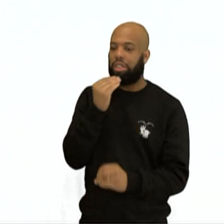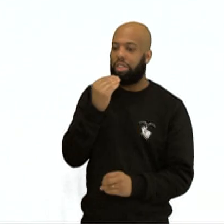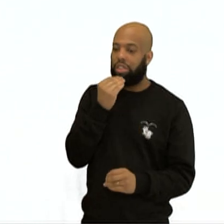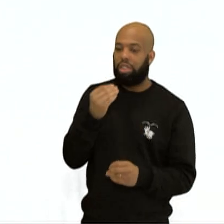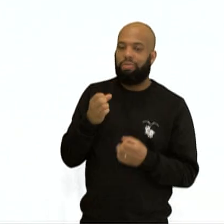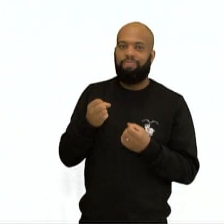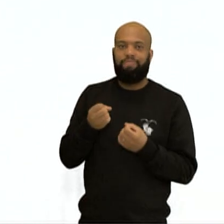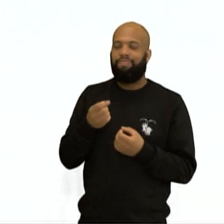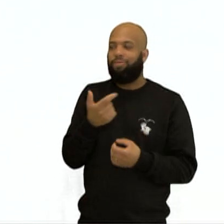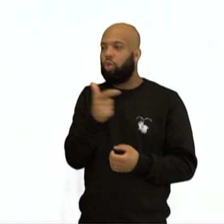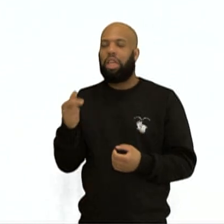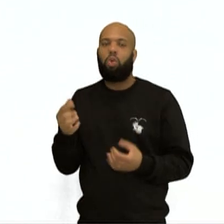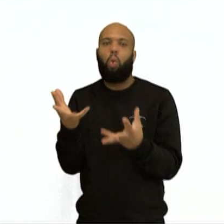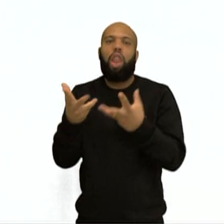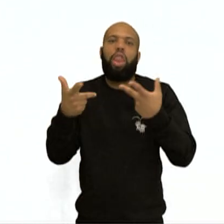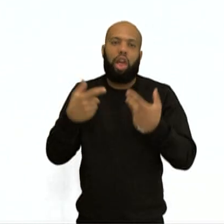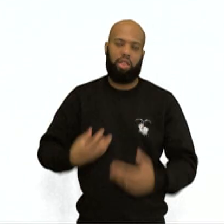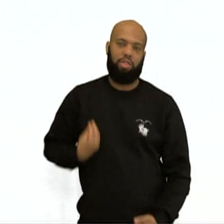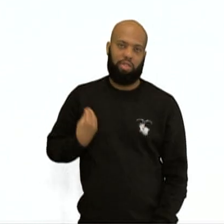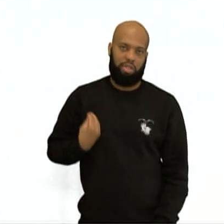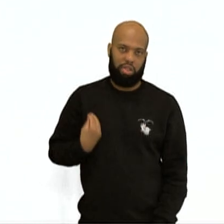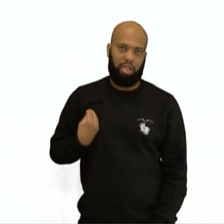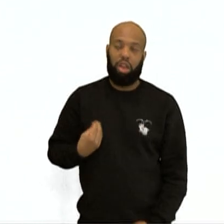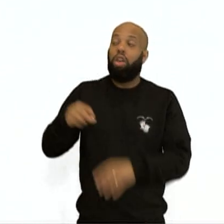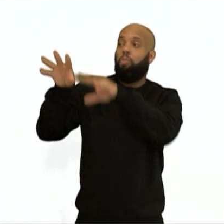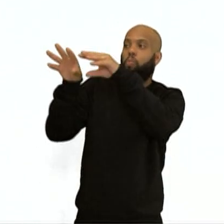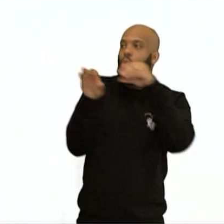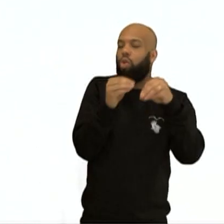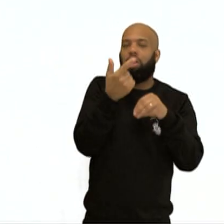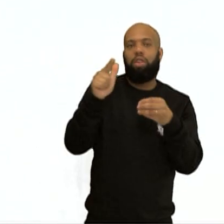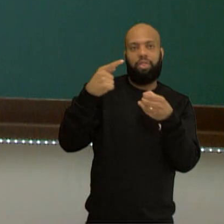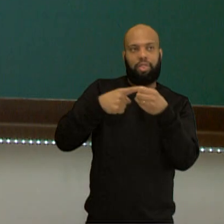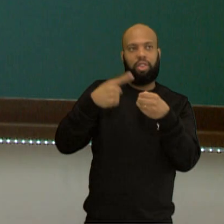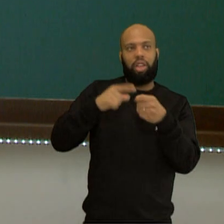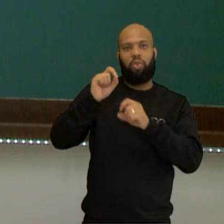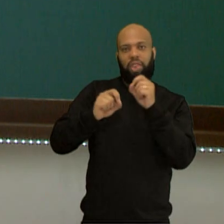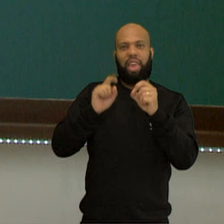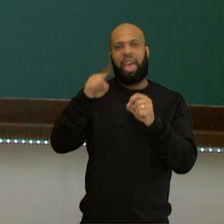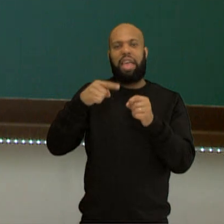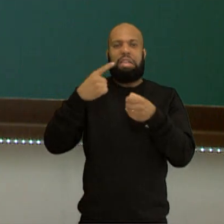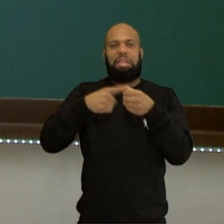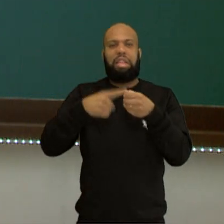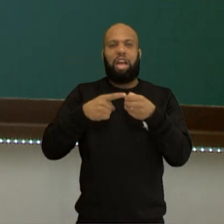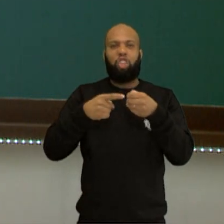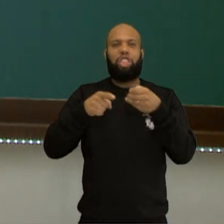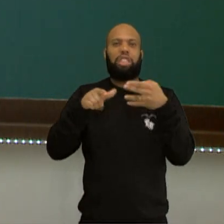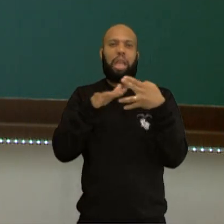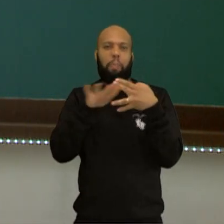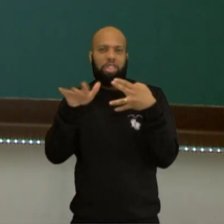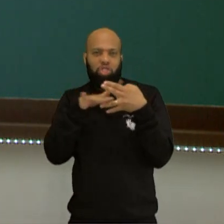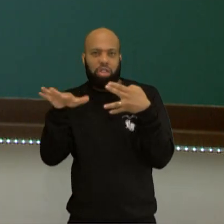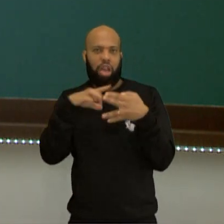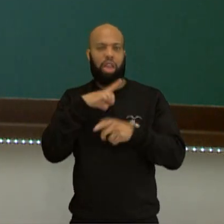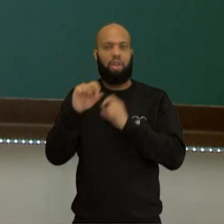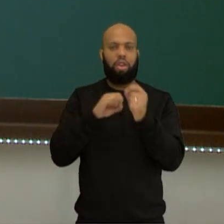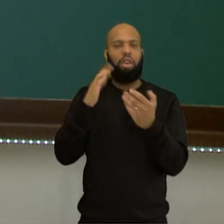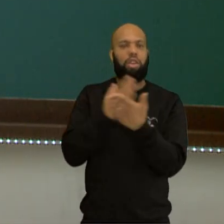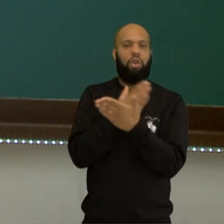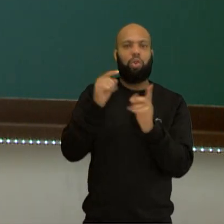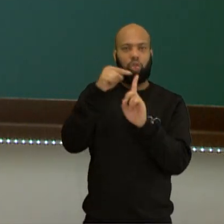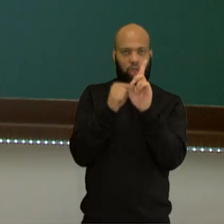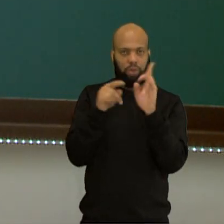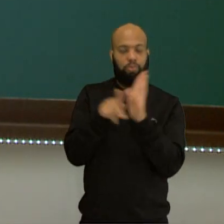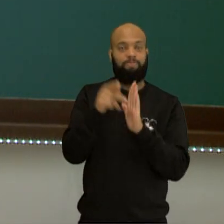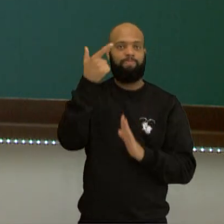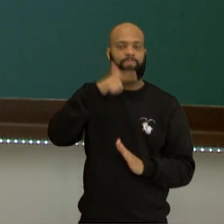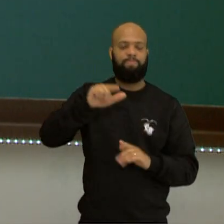buscar qualidade de vida e vão para outras cidades, que são chamadas cidades médias, mas que oferecem ali algum tipo de geração